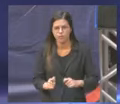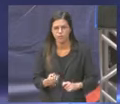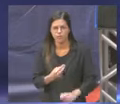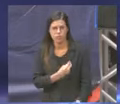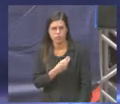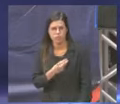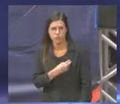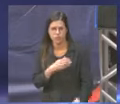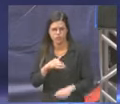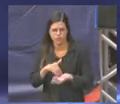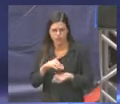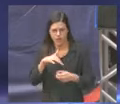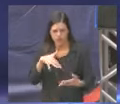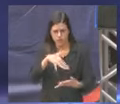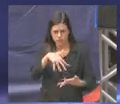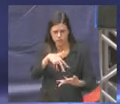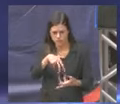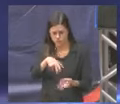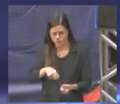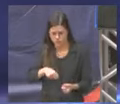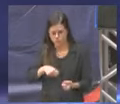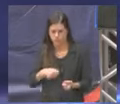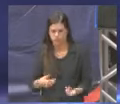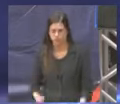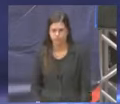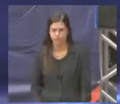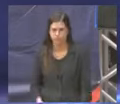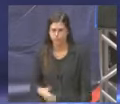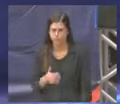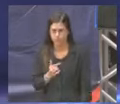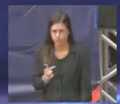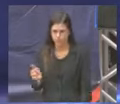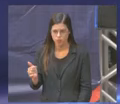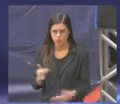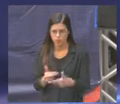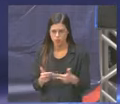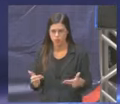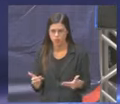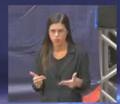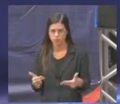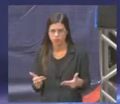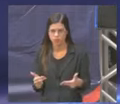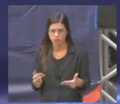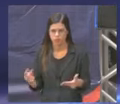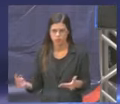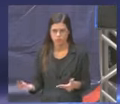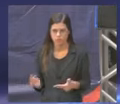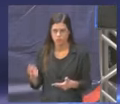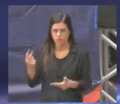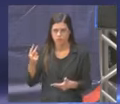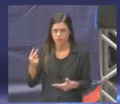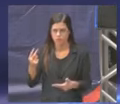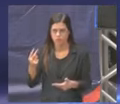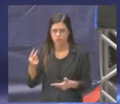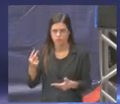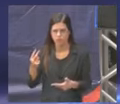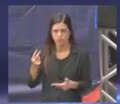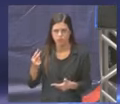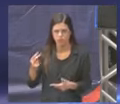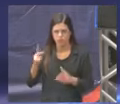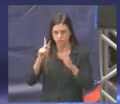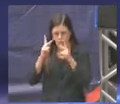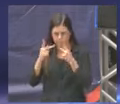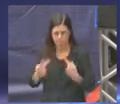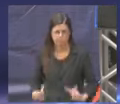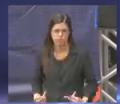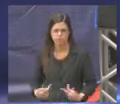possibilidade de dar uma vida mais sustentável. Okay? O outro ponto é a valorização do capital humano nessa história.